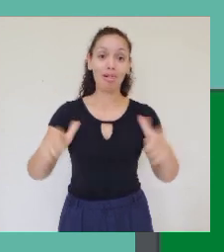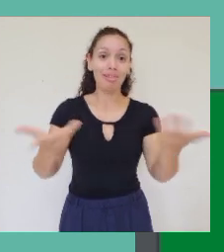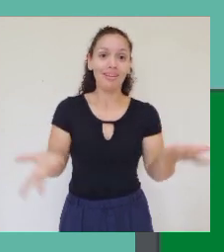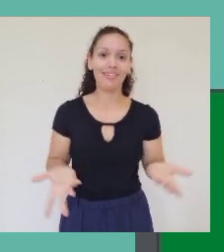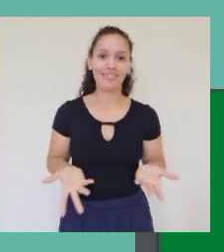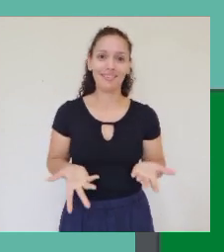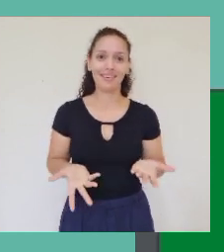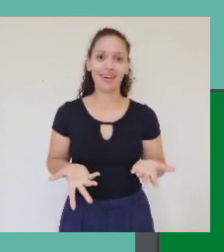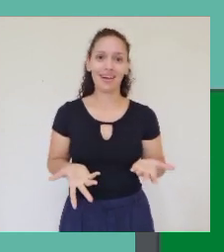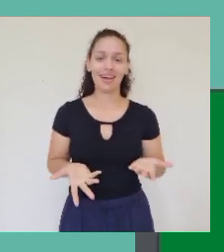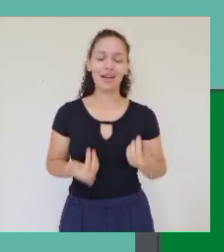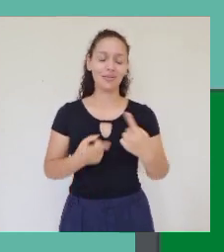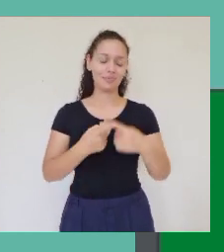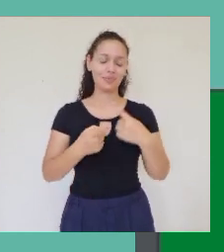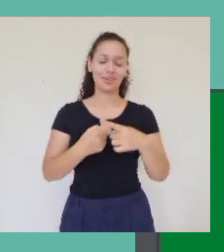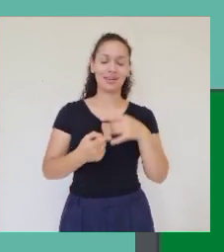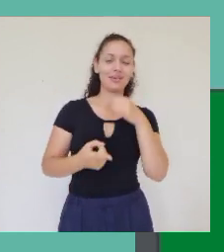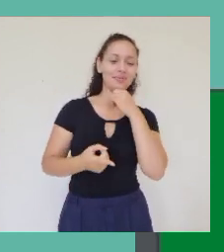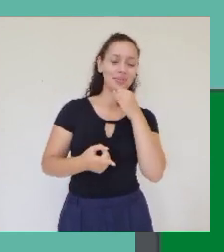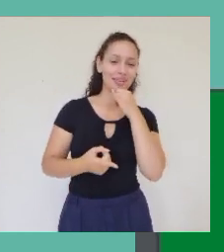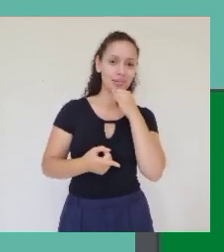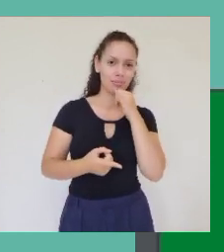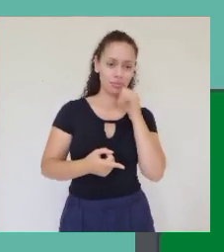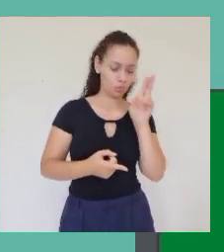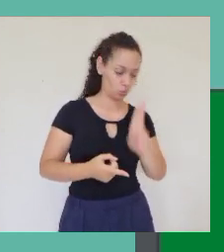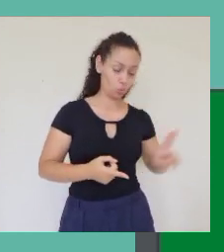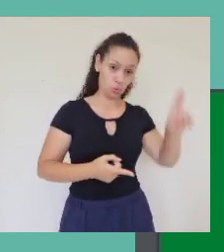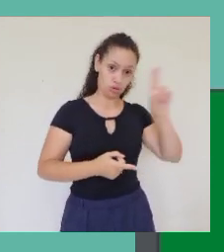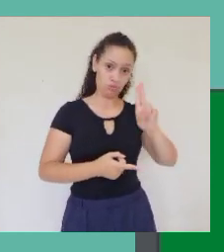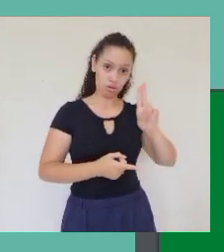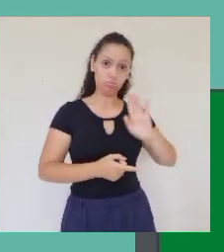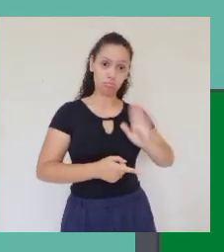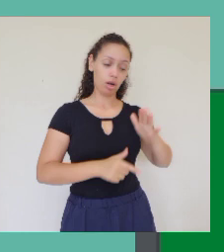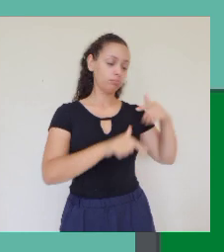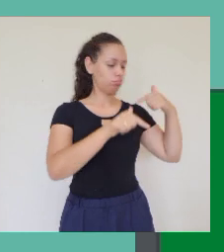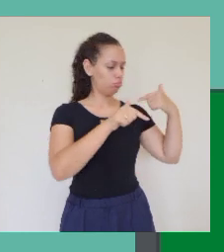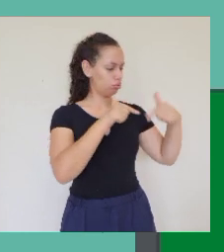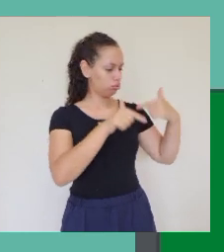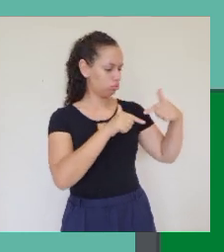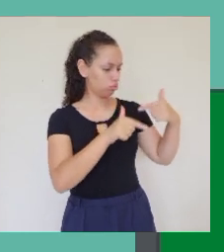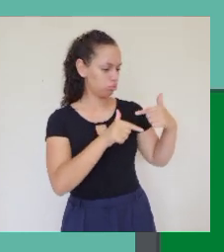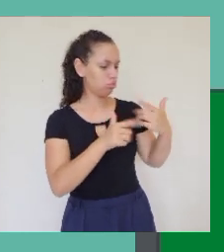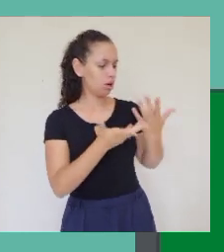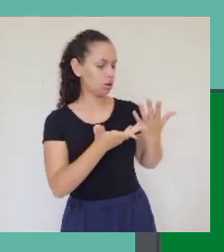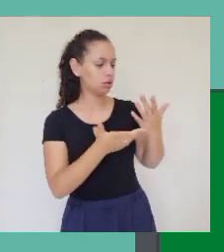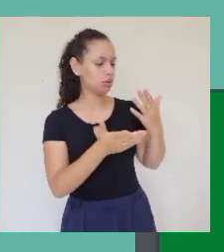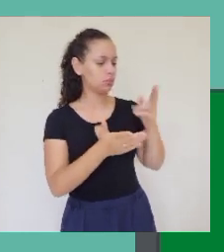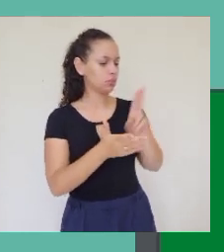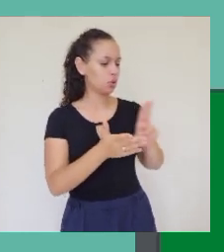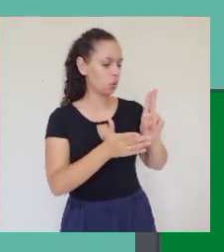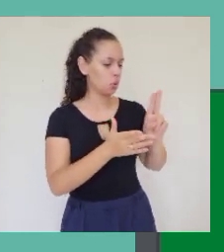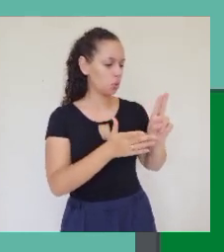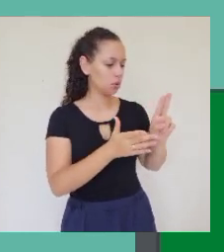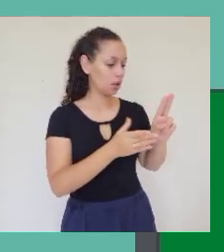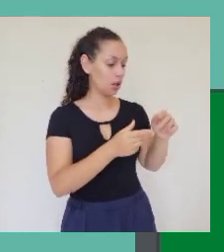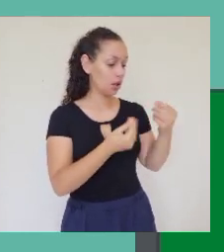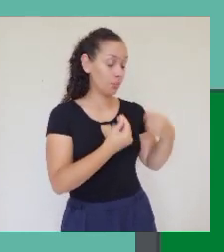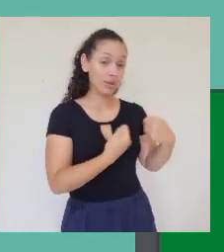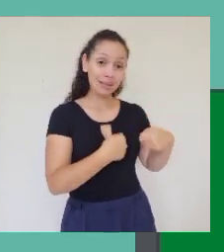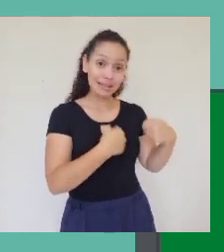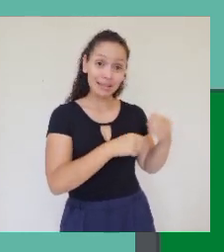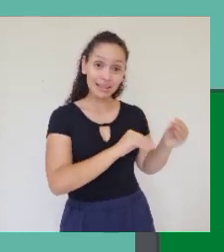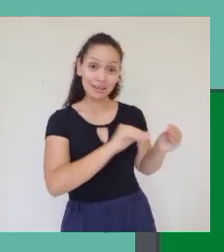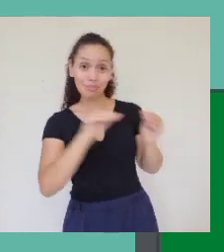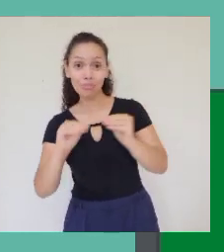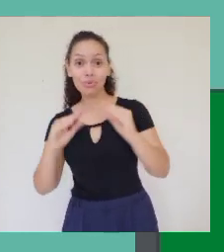uma estrutura como uma universidade, para a nossa casa, a gente tem que tentar escolher o melhor local que está à nossa